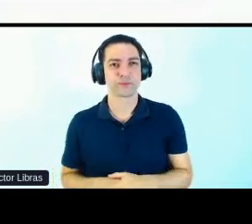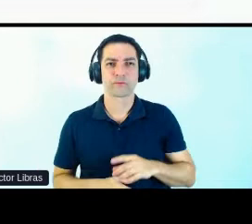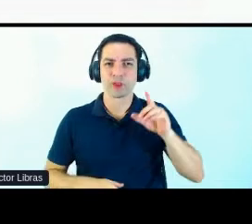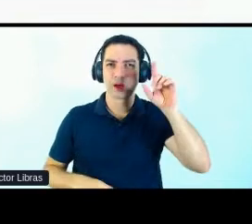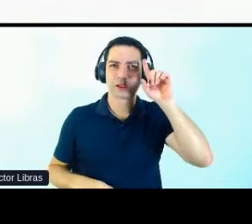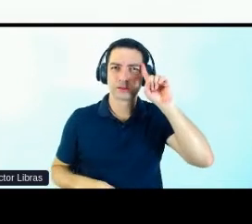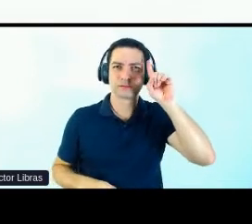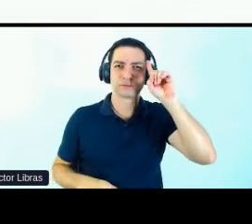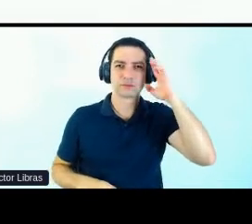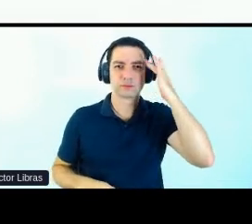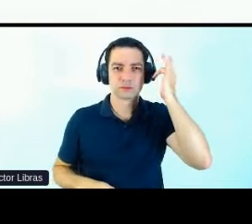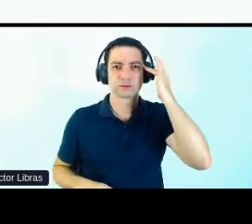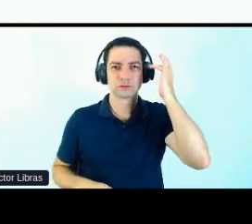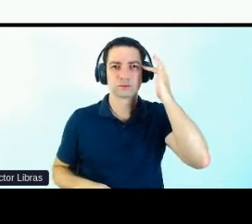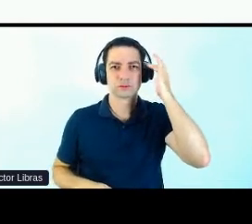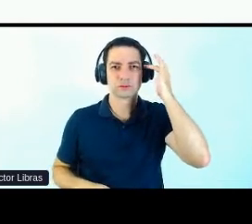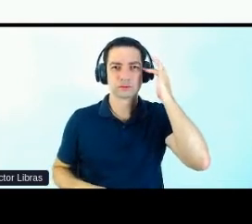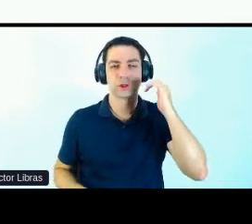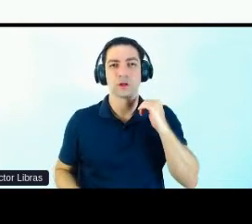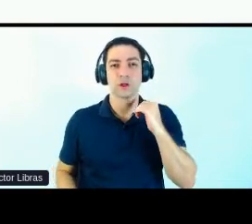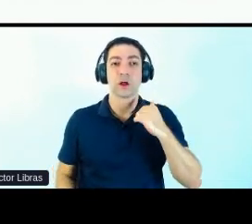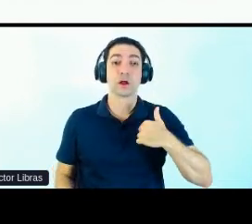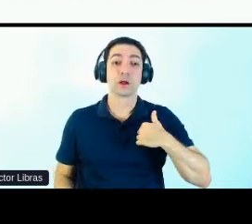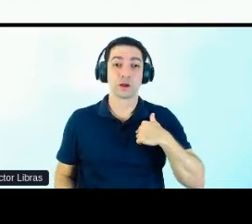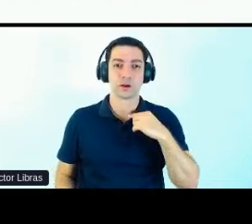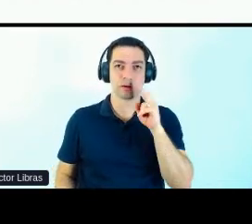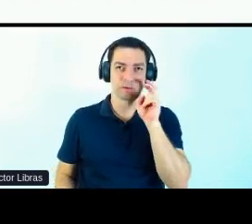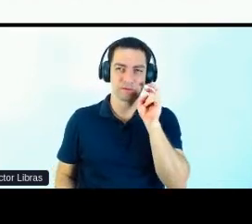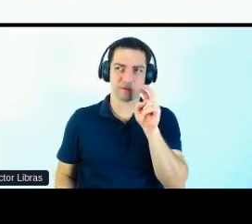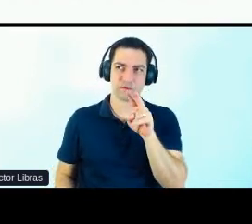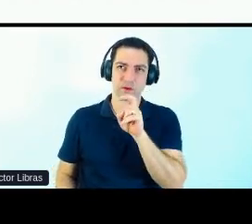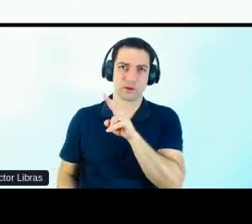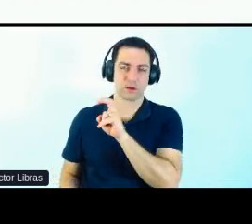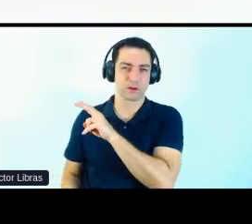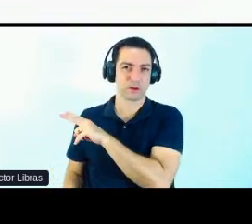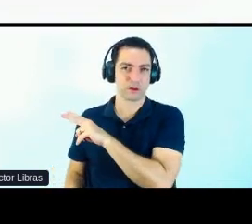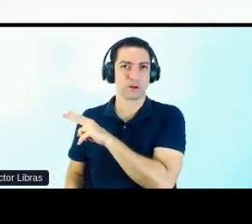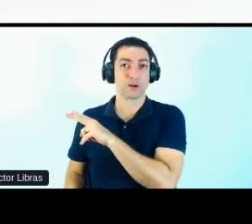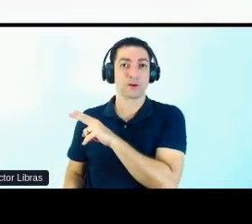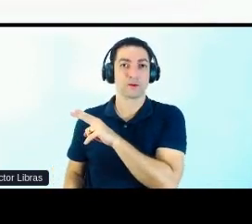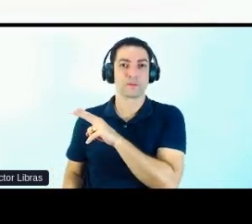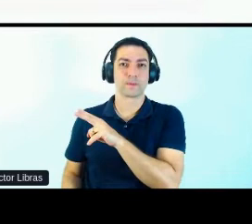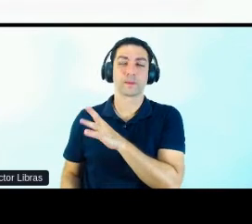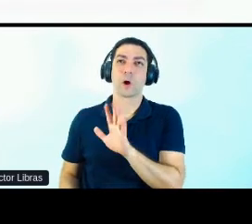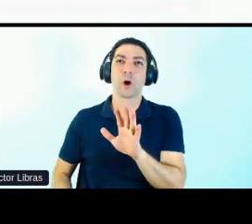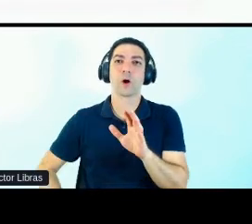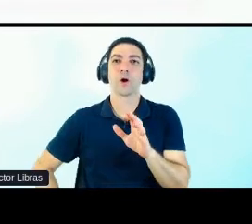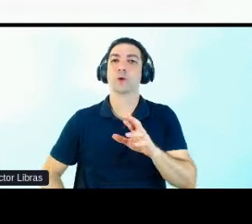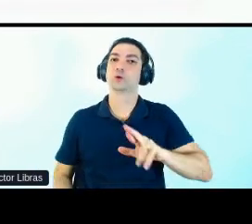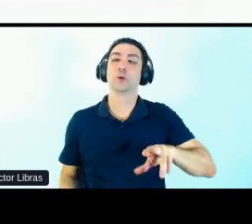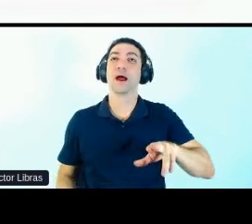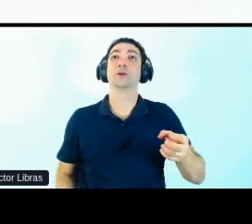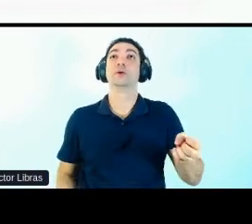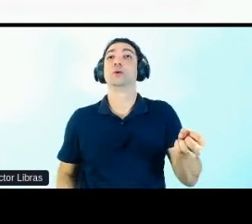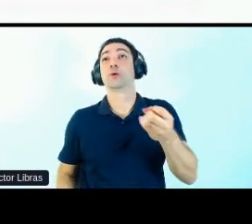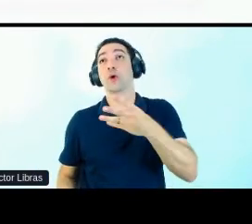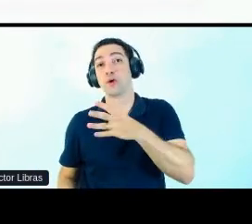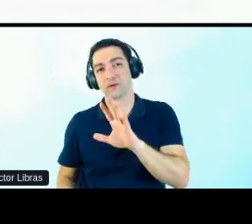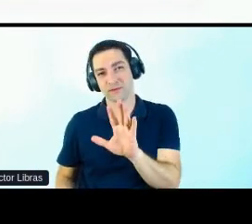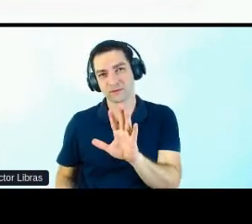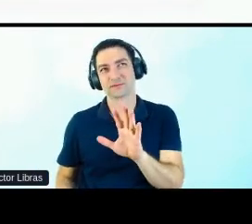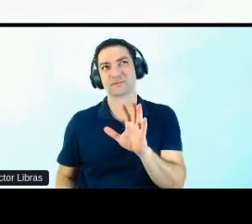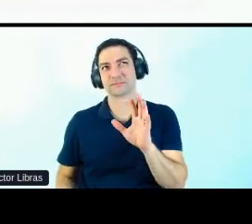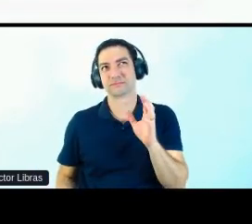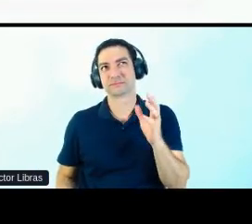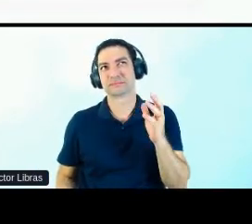eu vi, acho que já não é exatamente tão novo, mas tem uma